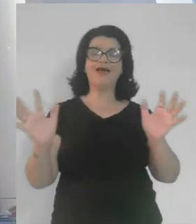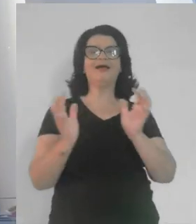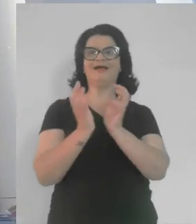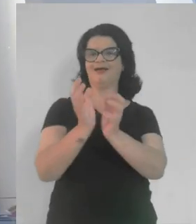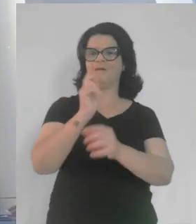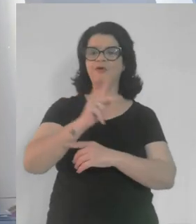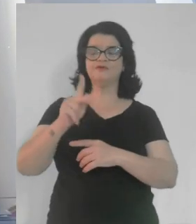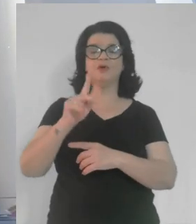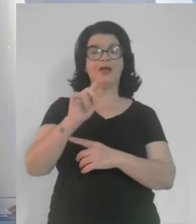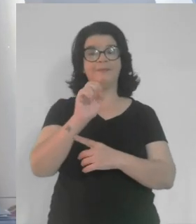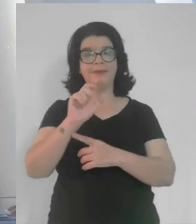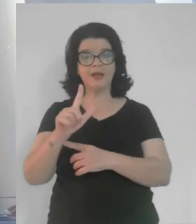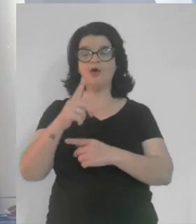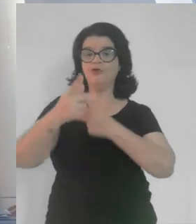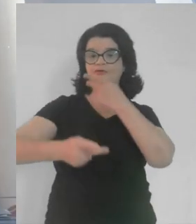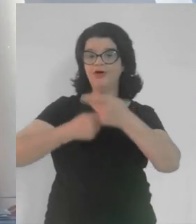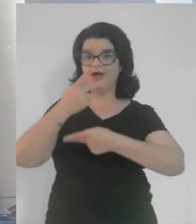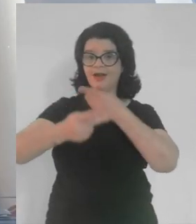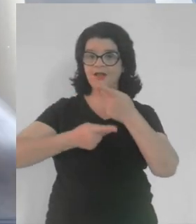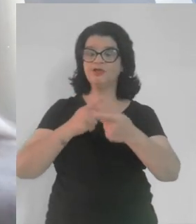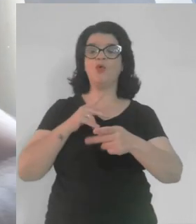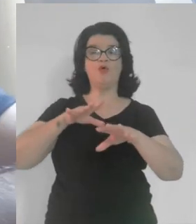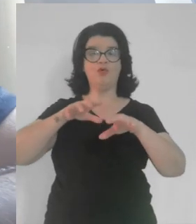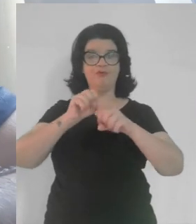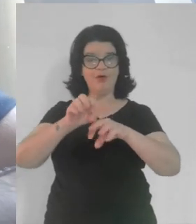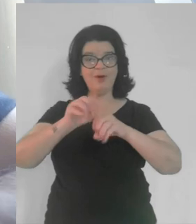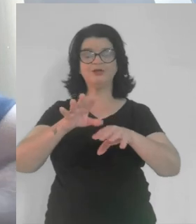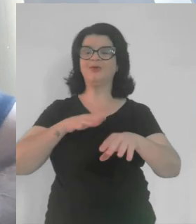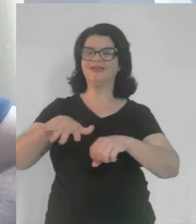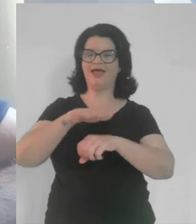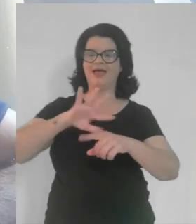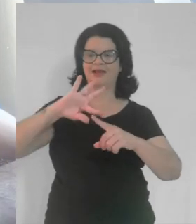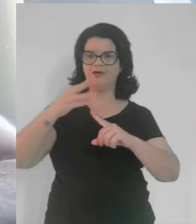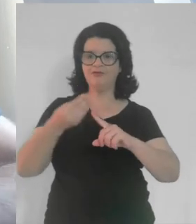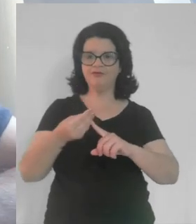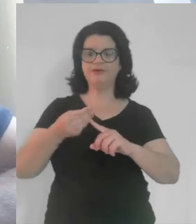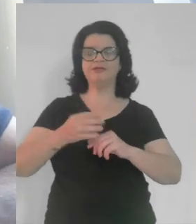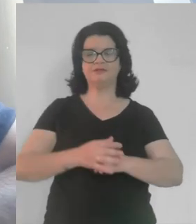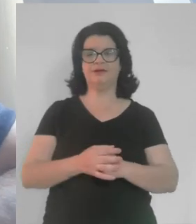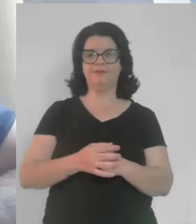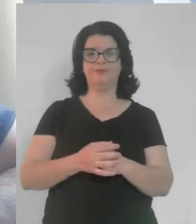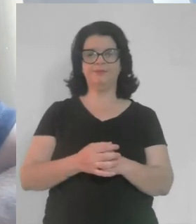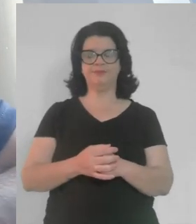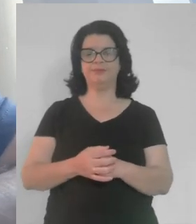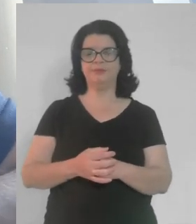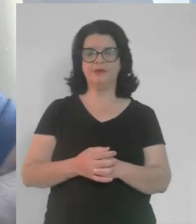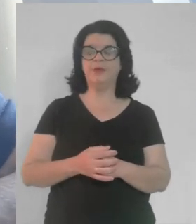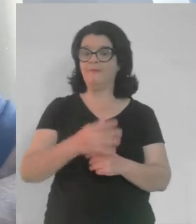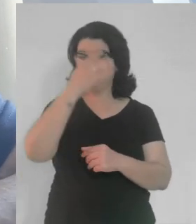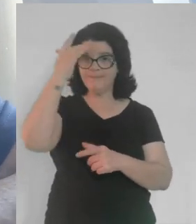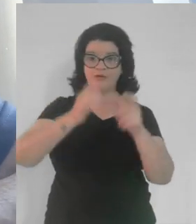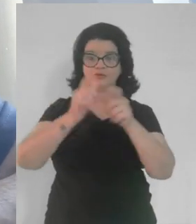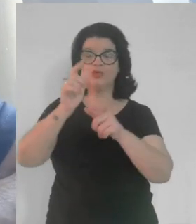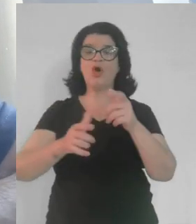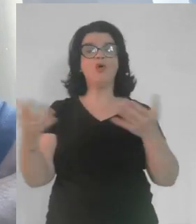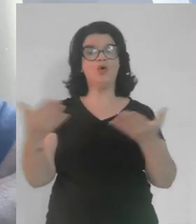Fala galera, professor Gabriel falando aqui, formador da área de física do Pré-VUP. Pessoal,